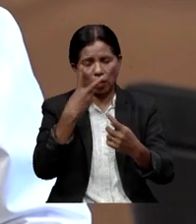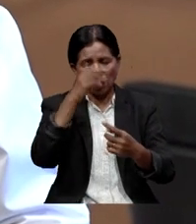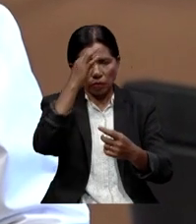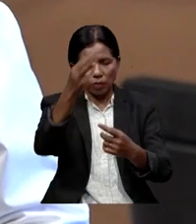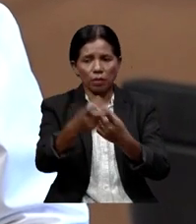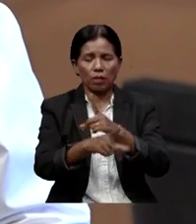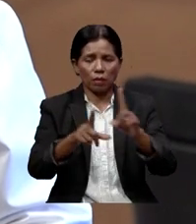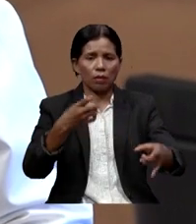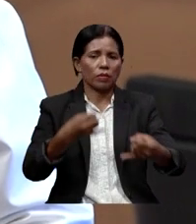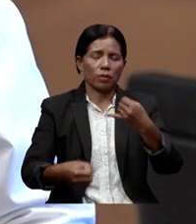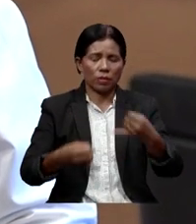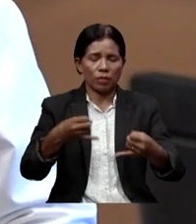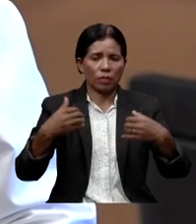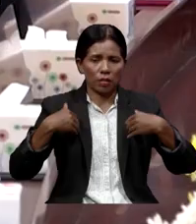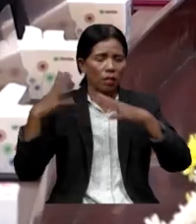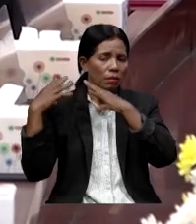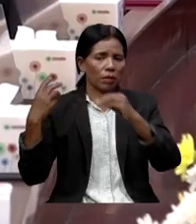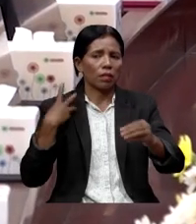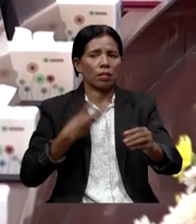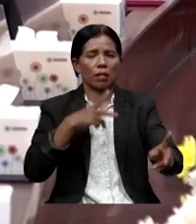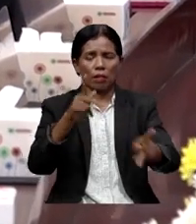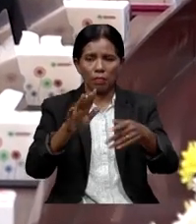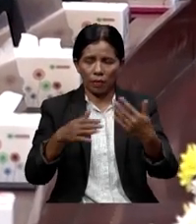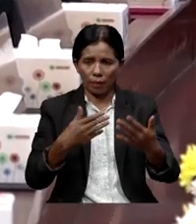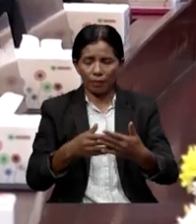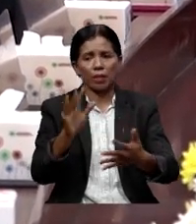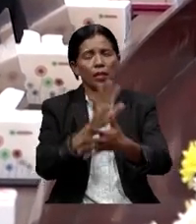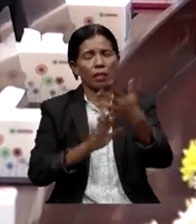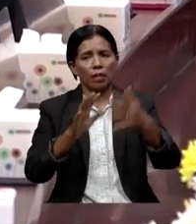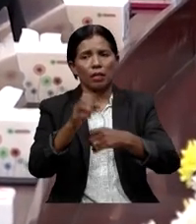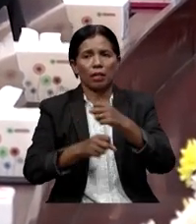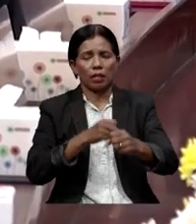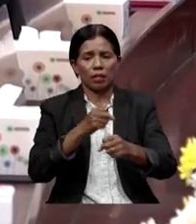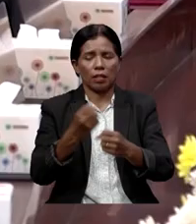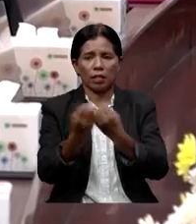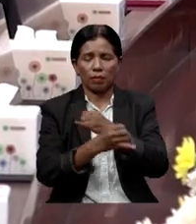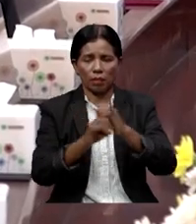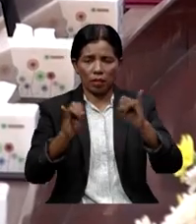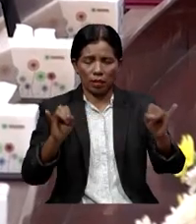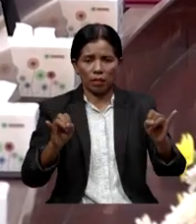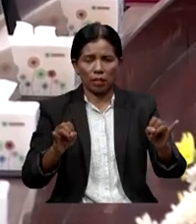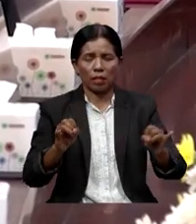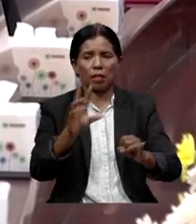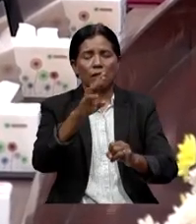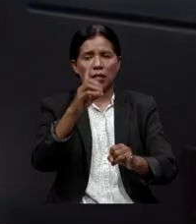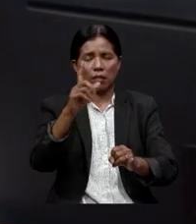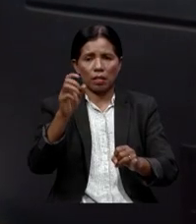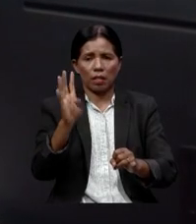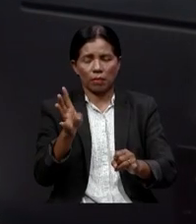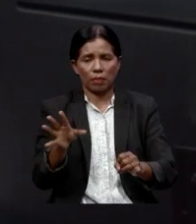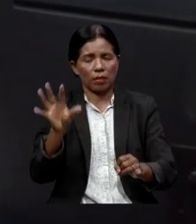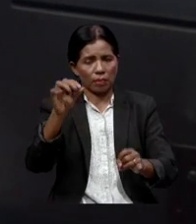liberdade, justiça na esperança ba itan povo. Ba celebração aniversário da proclamação independência República Democrática ba da Lahatul